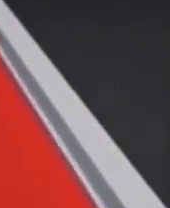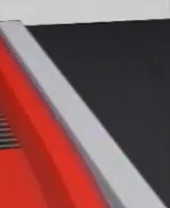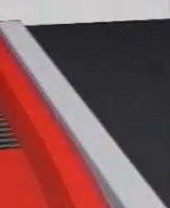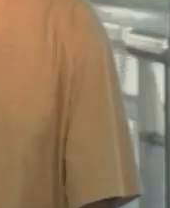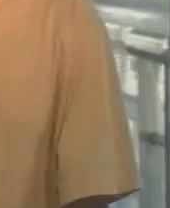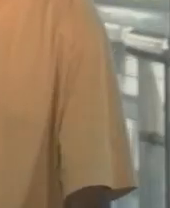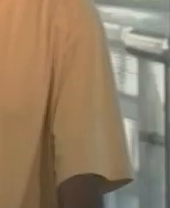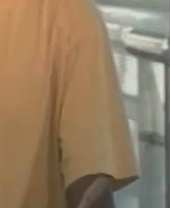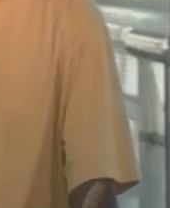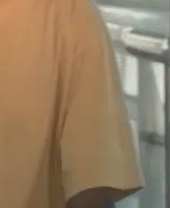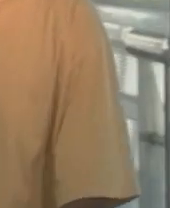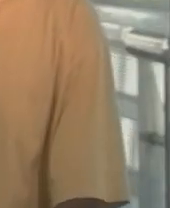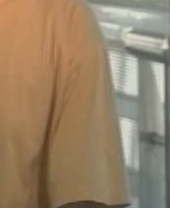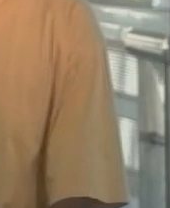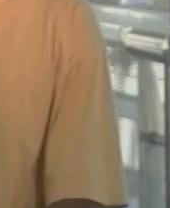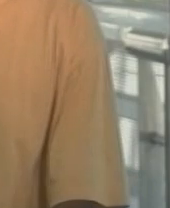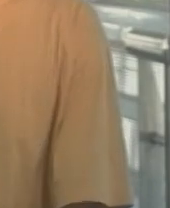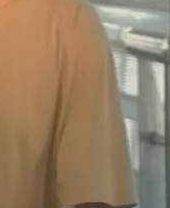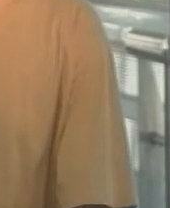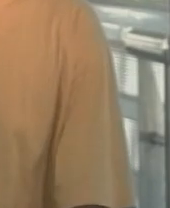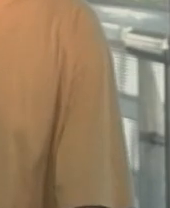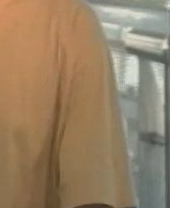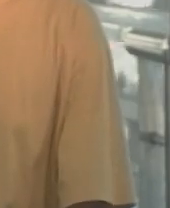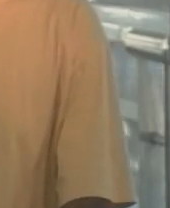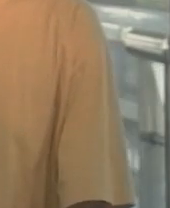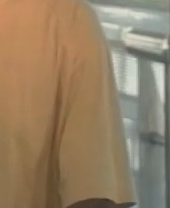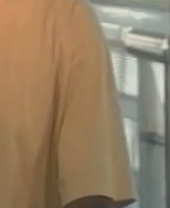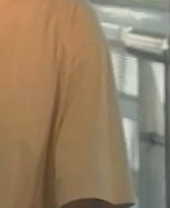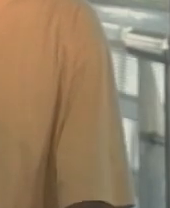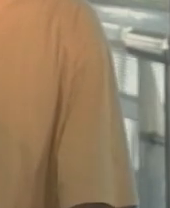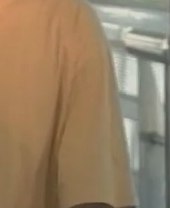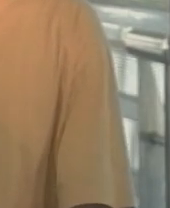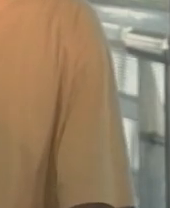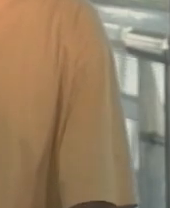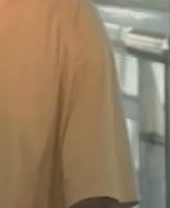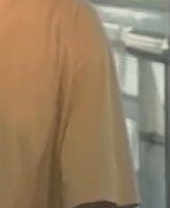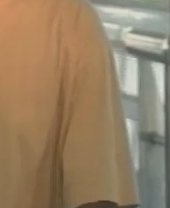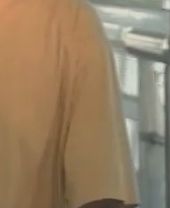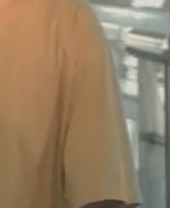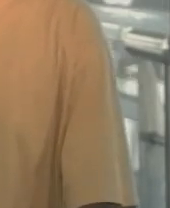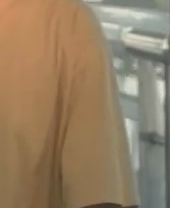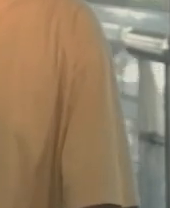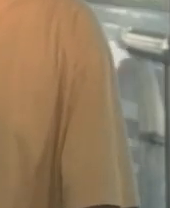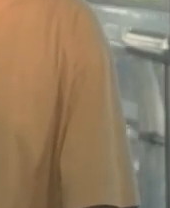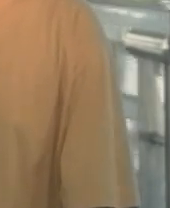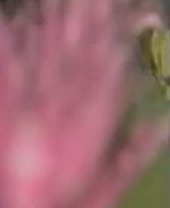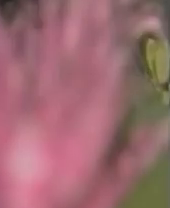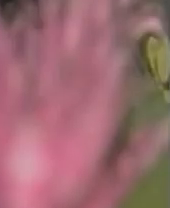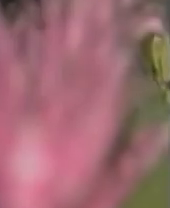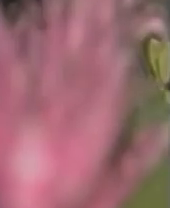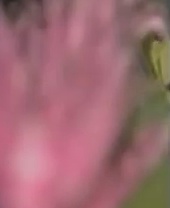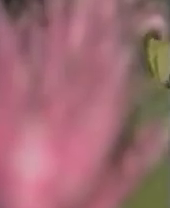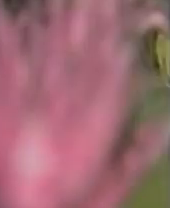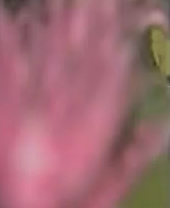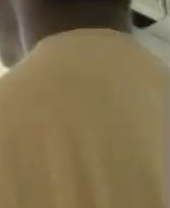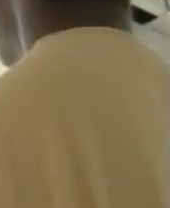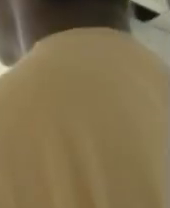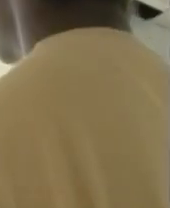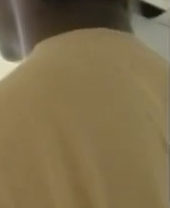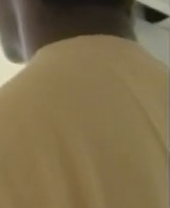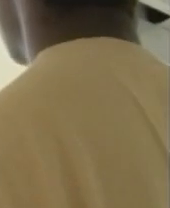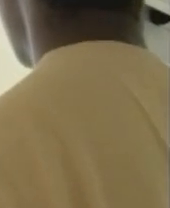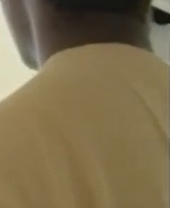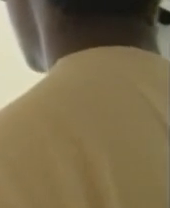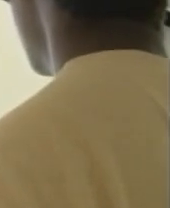estações. Receber primeiro lugar, né, num prêmio dessa importância foi muito gratificante e coloca a